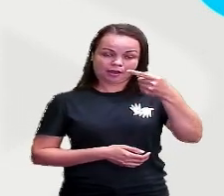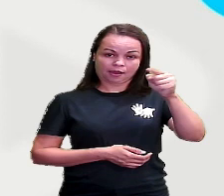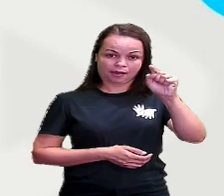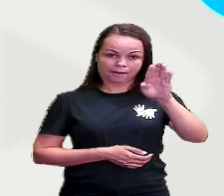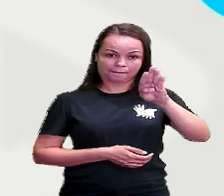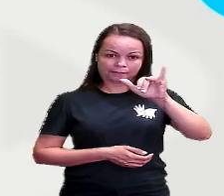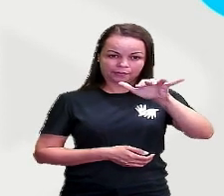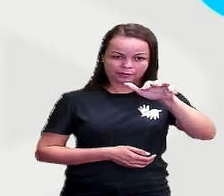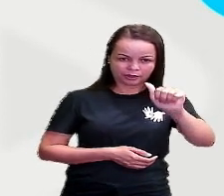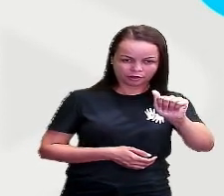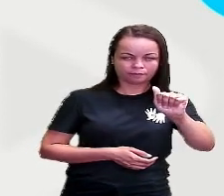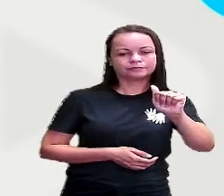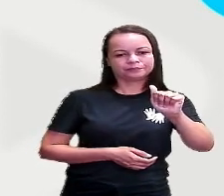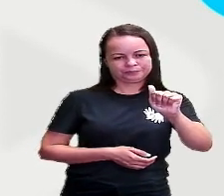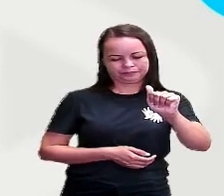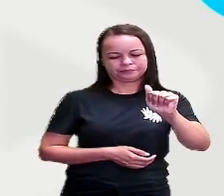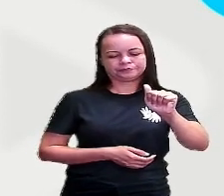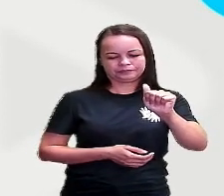o sa.